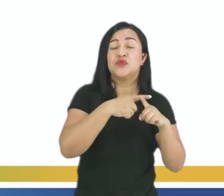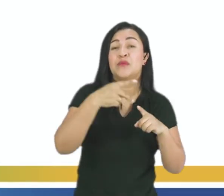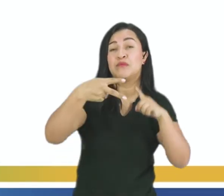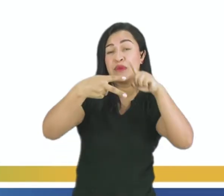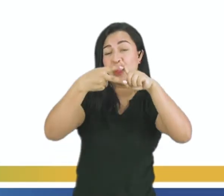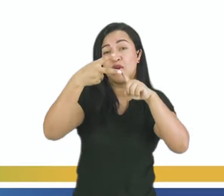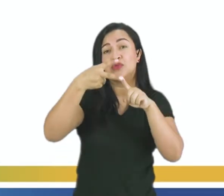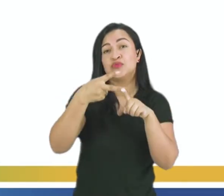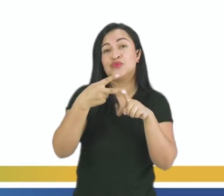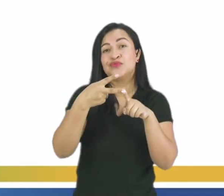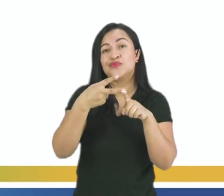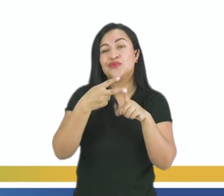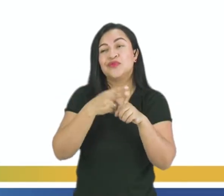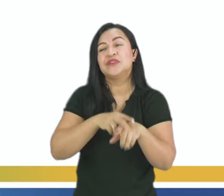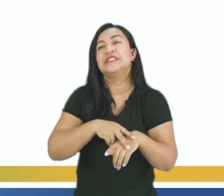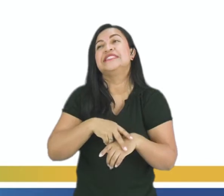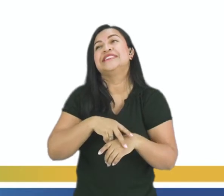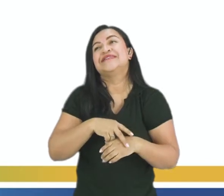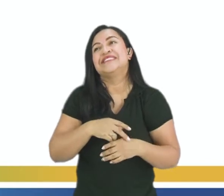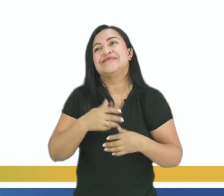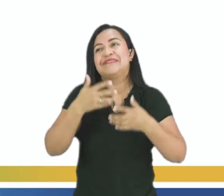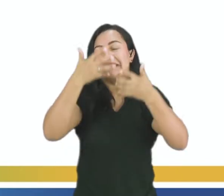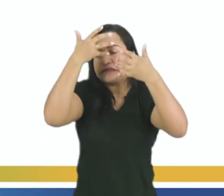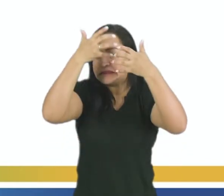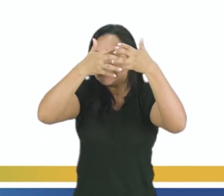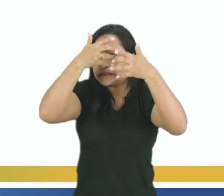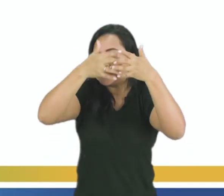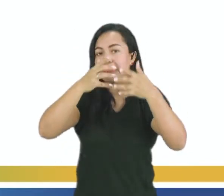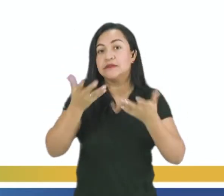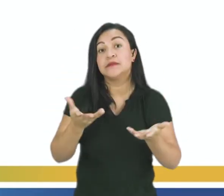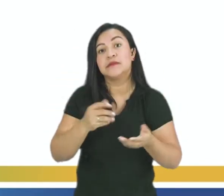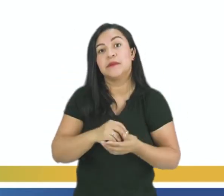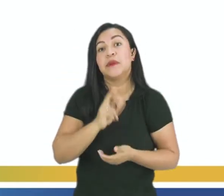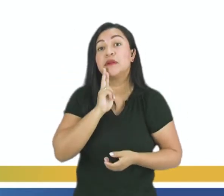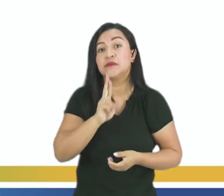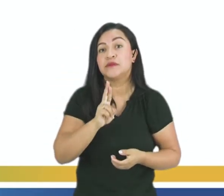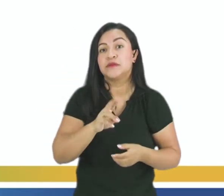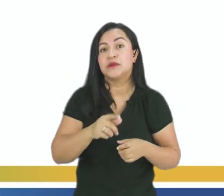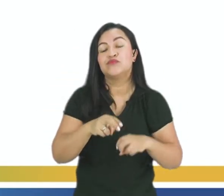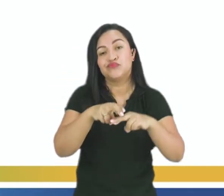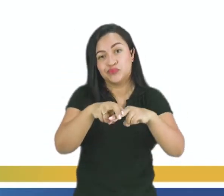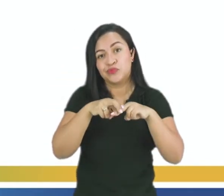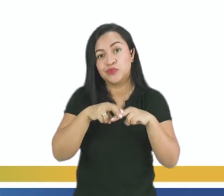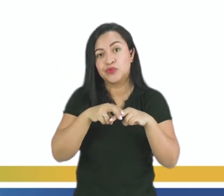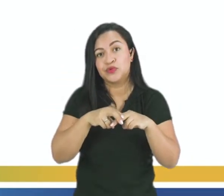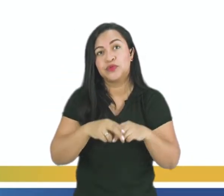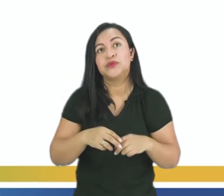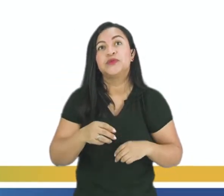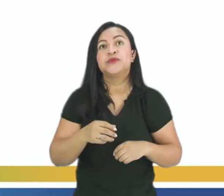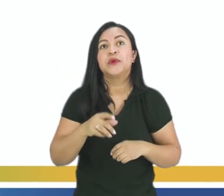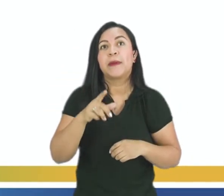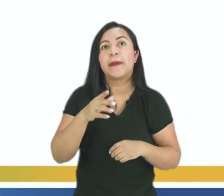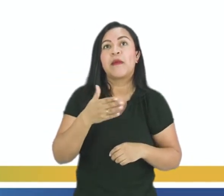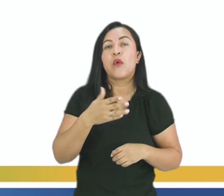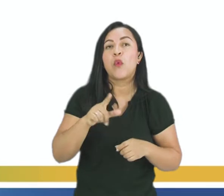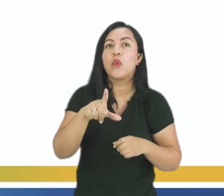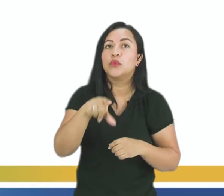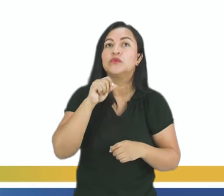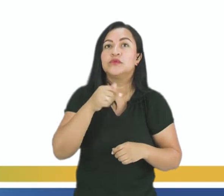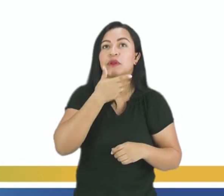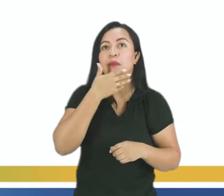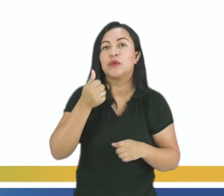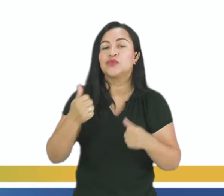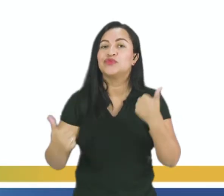equações, isso tornaria um pouco mais complicado, né, a nossa resolução. Por isso que a escolha aí para esse sistema foi o método